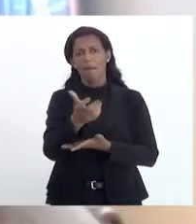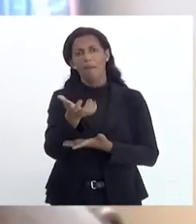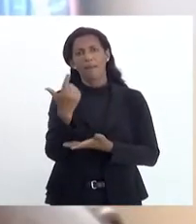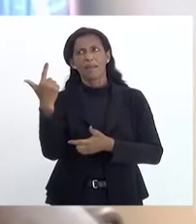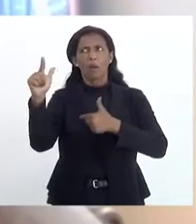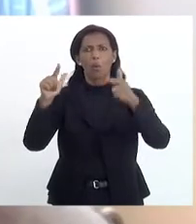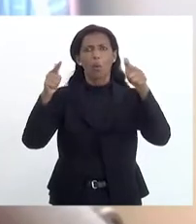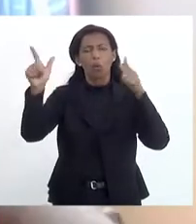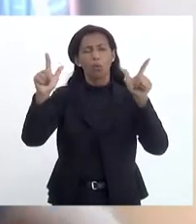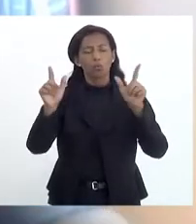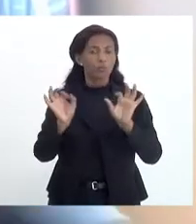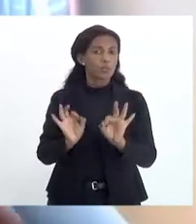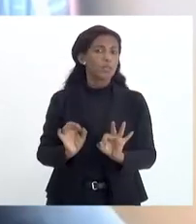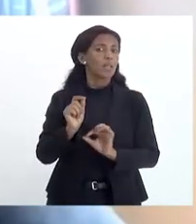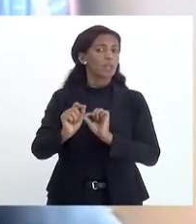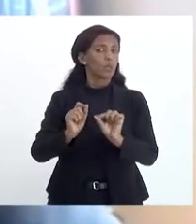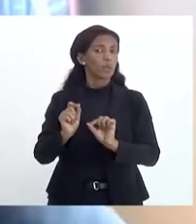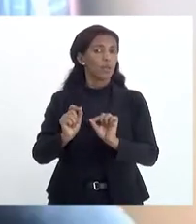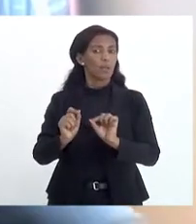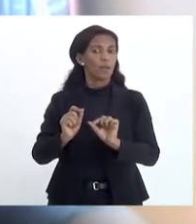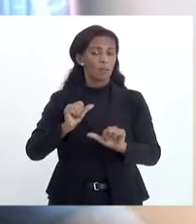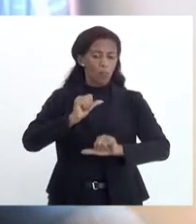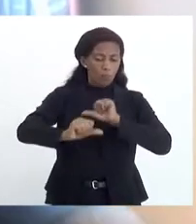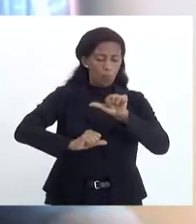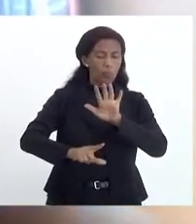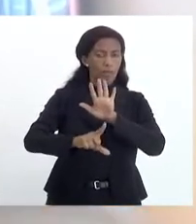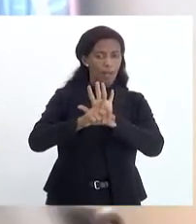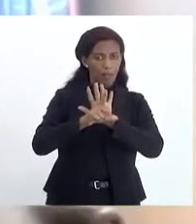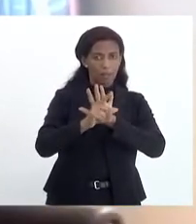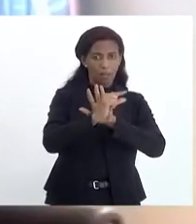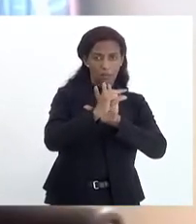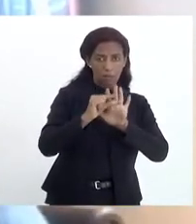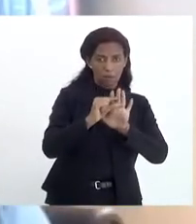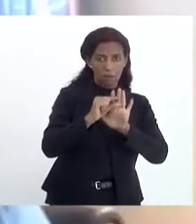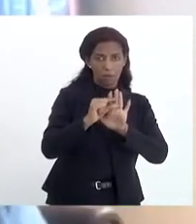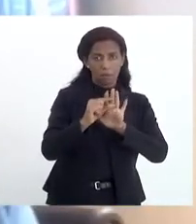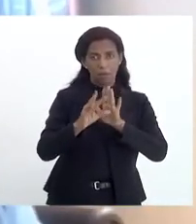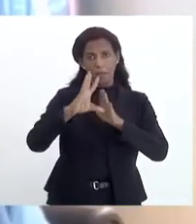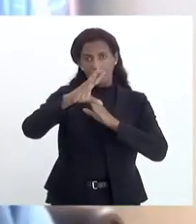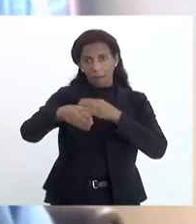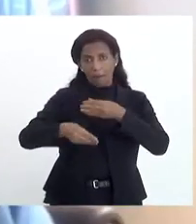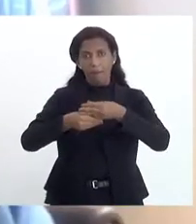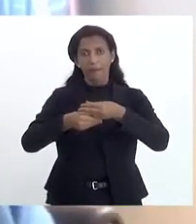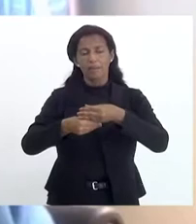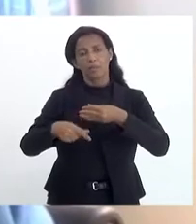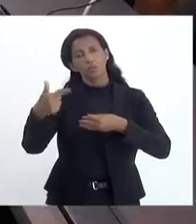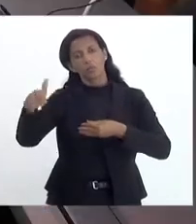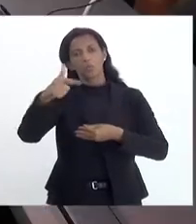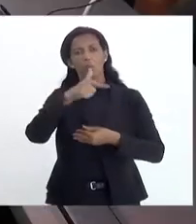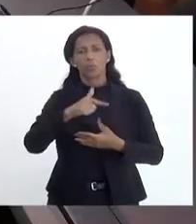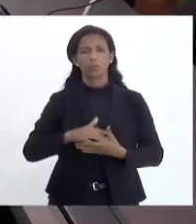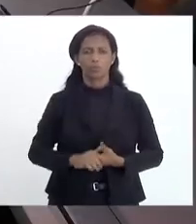certo seria modifica a lei número tal, acrescentando os outros.